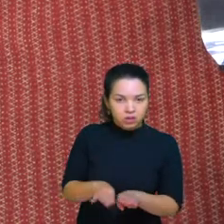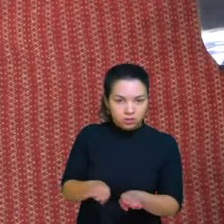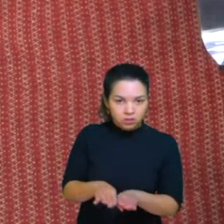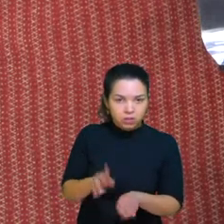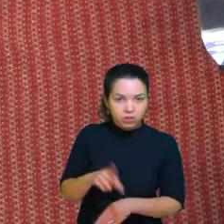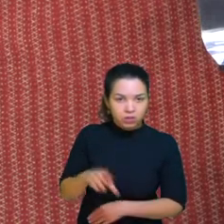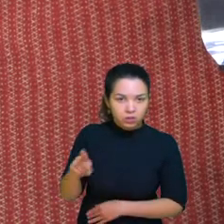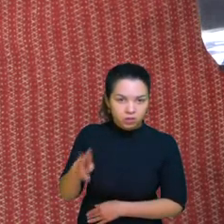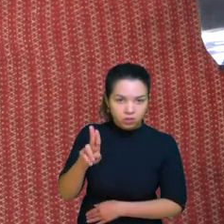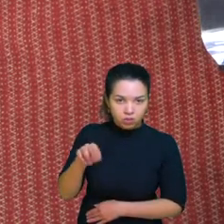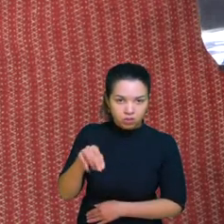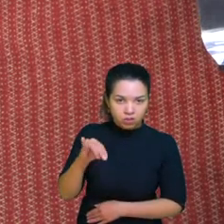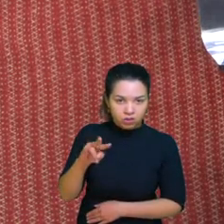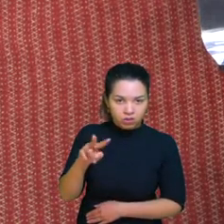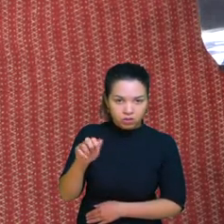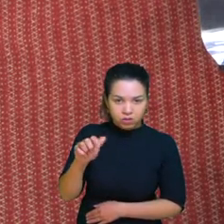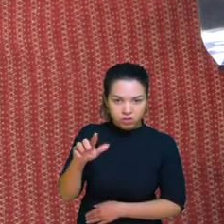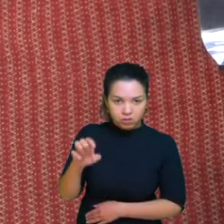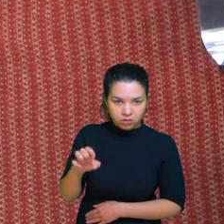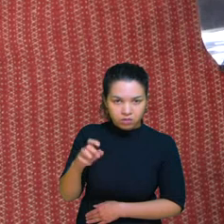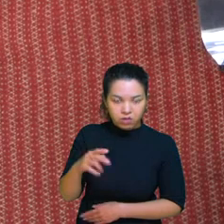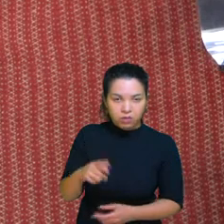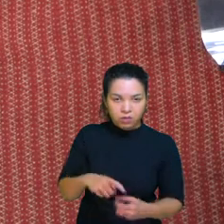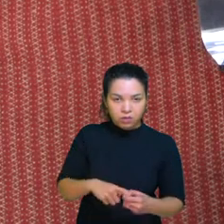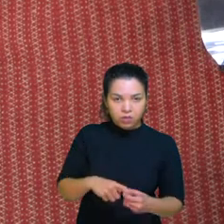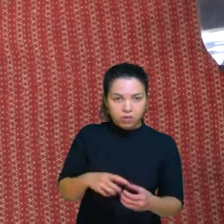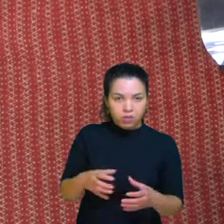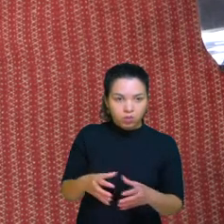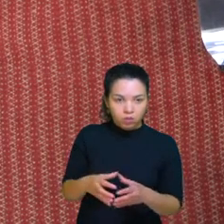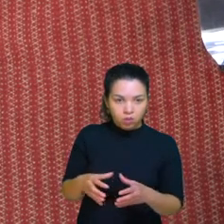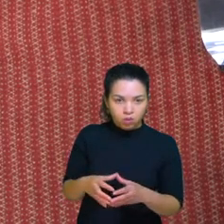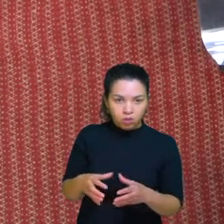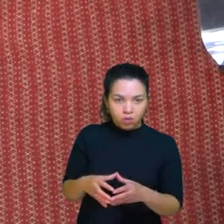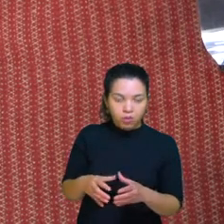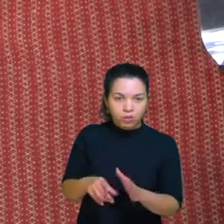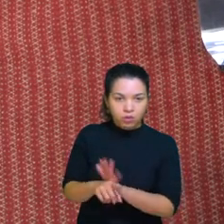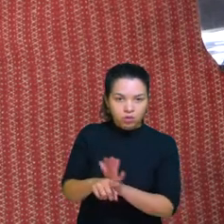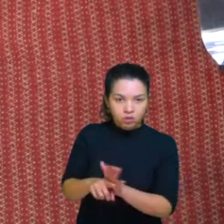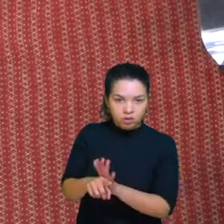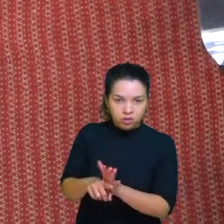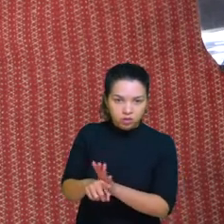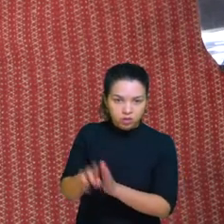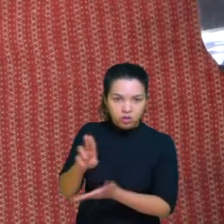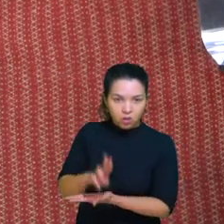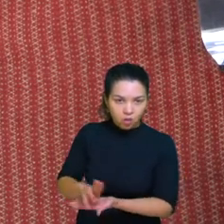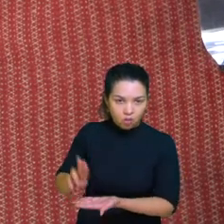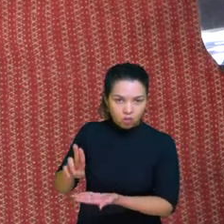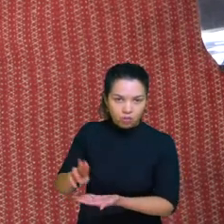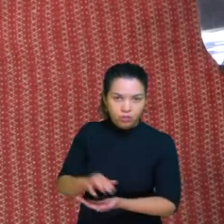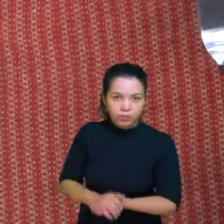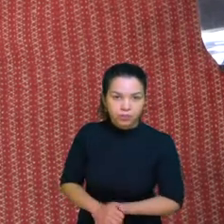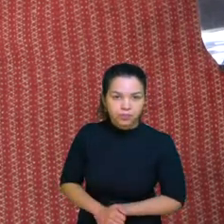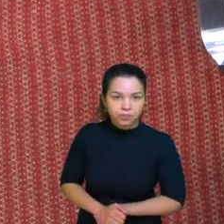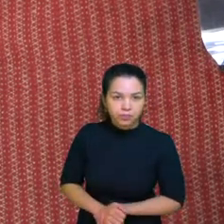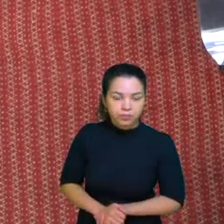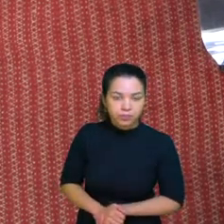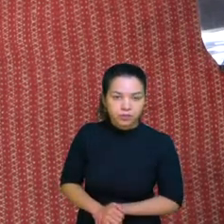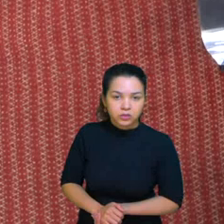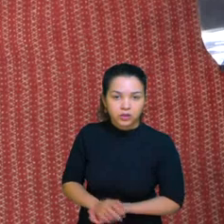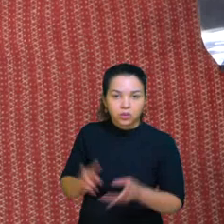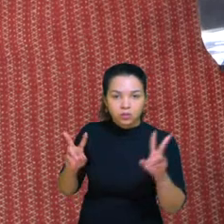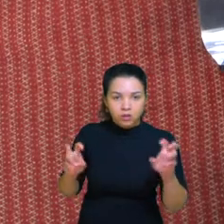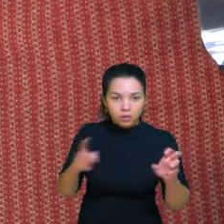Univale membro do grupo de pesquisa fop da ufsk e é uma questão que quando a gente